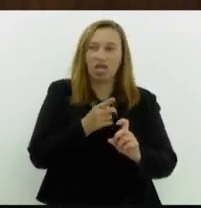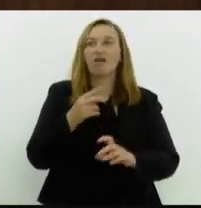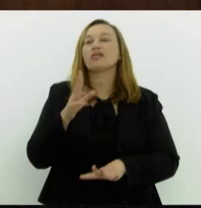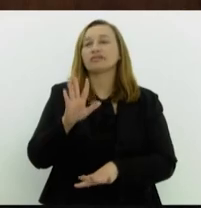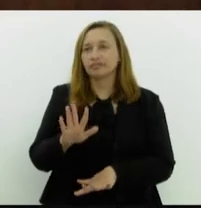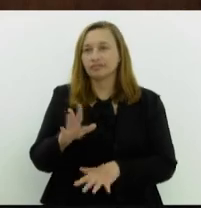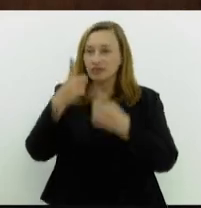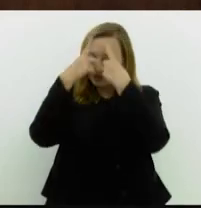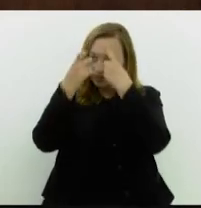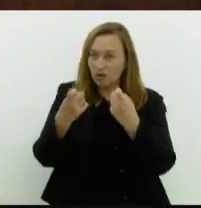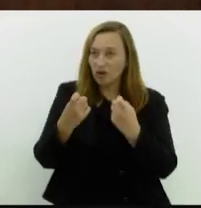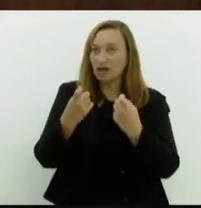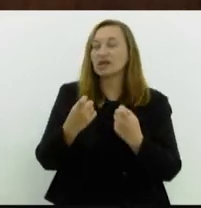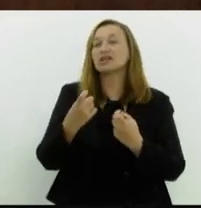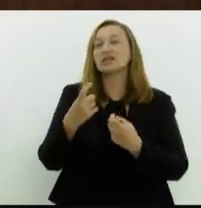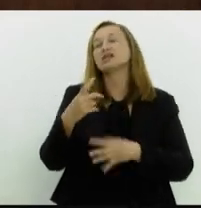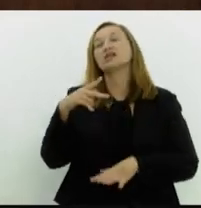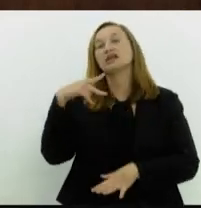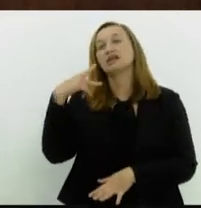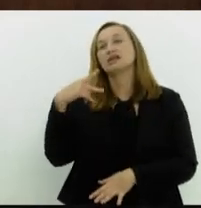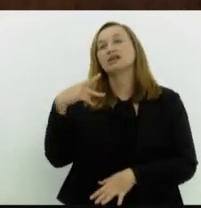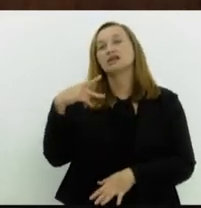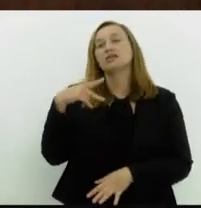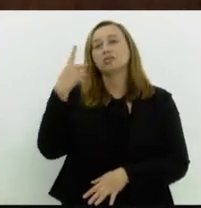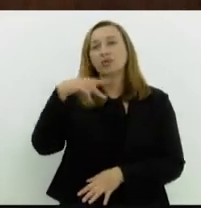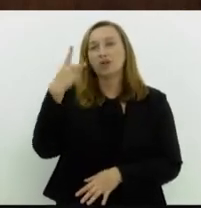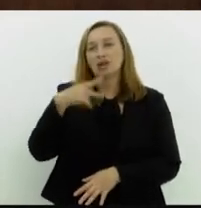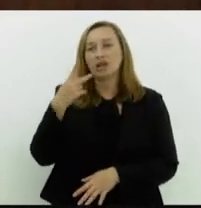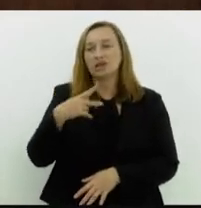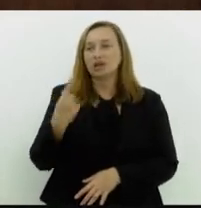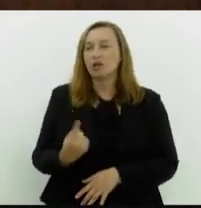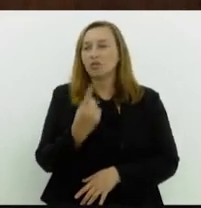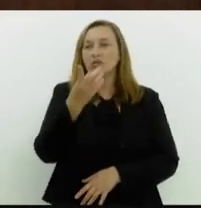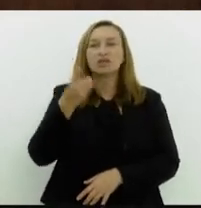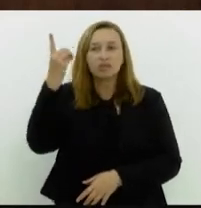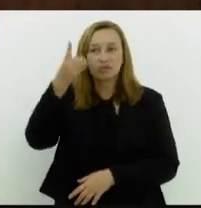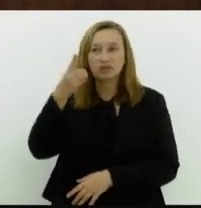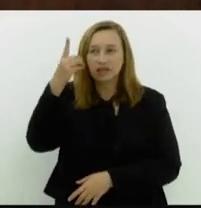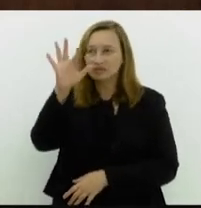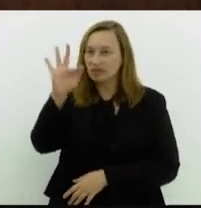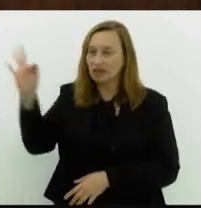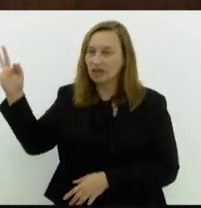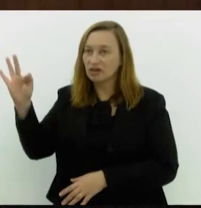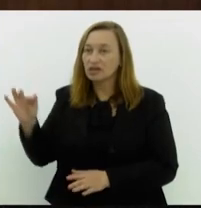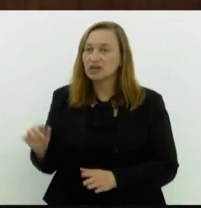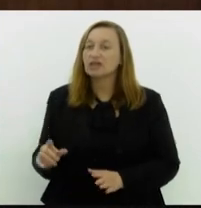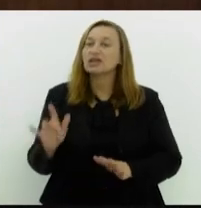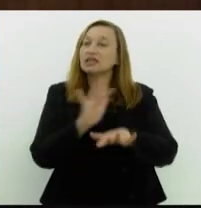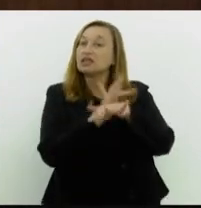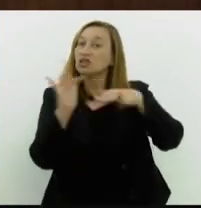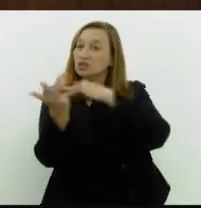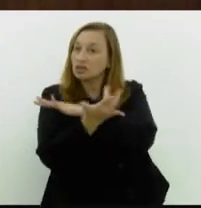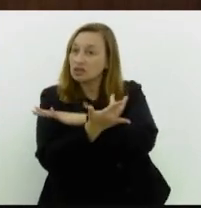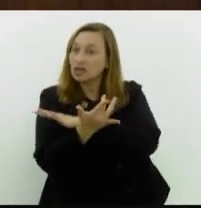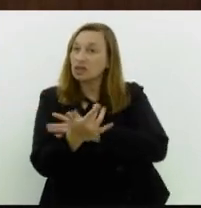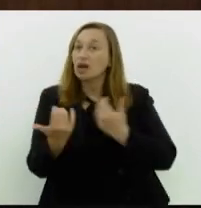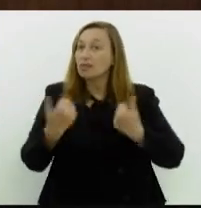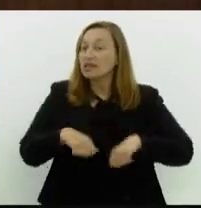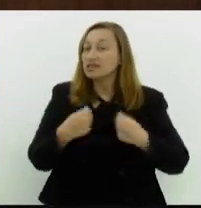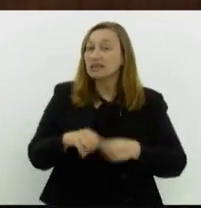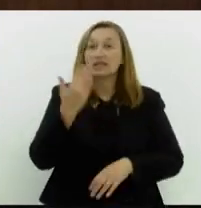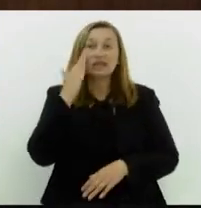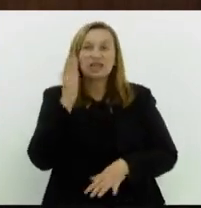politicamente uma deputada federal nas redes sociais. Porque as pessoas precisam entender que as redes